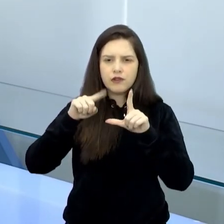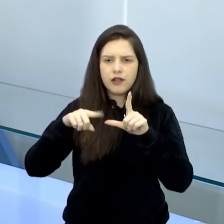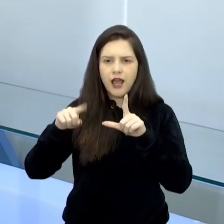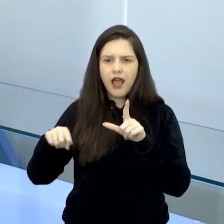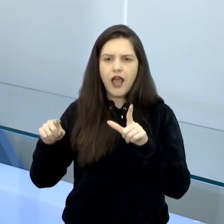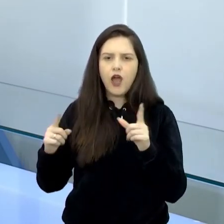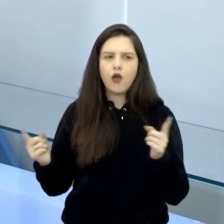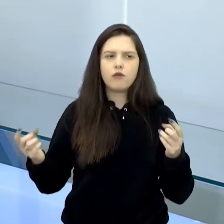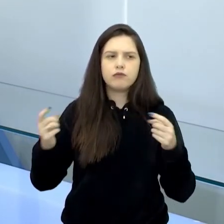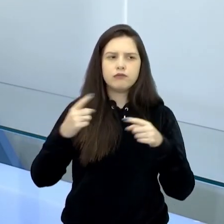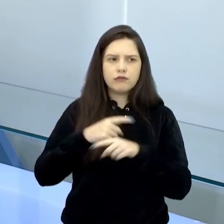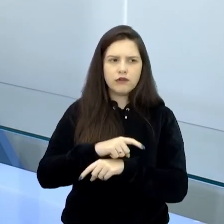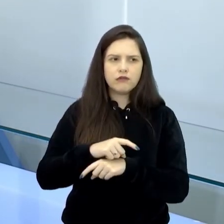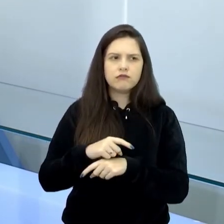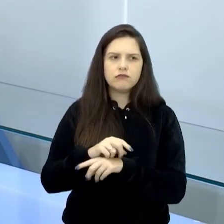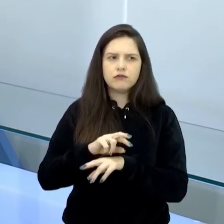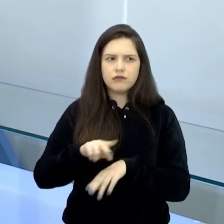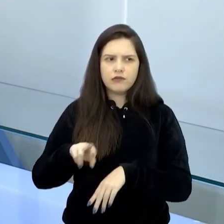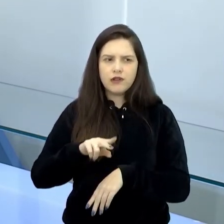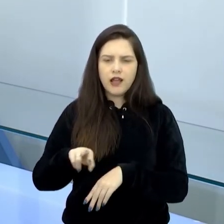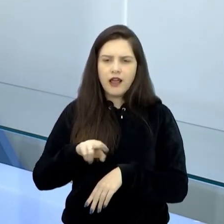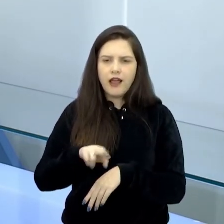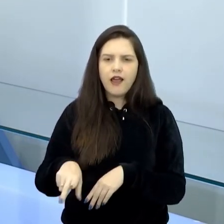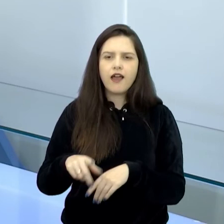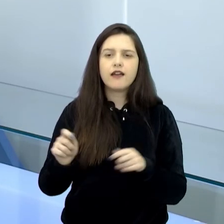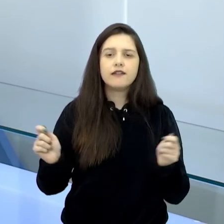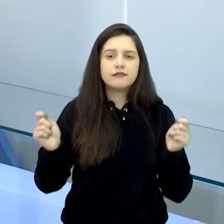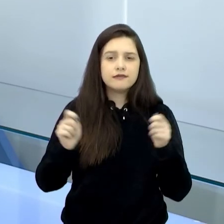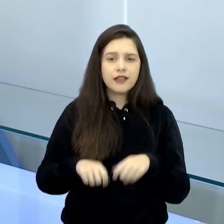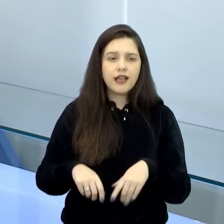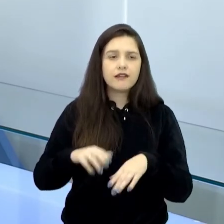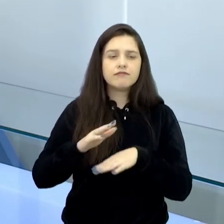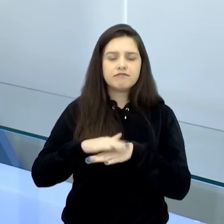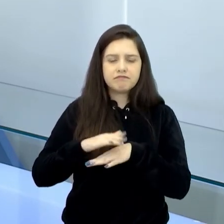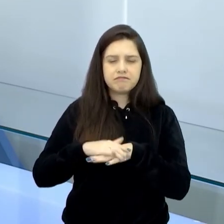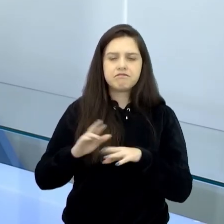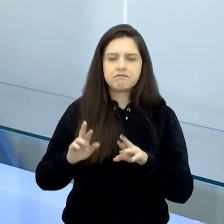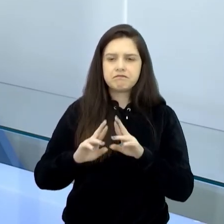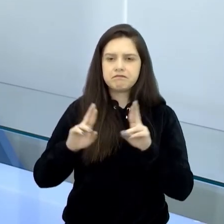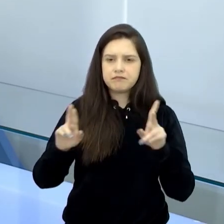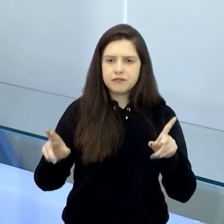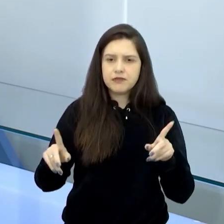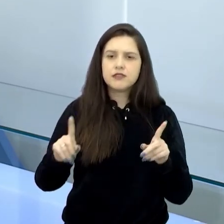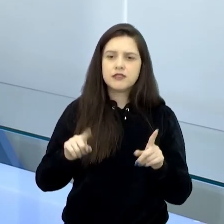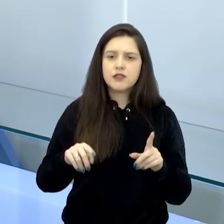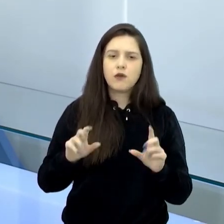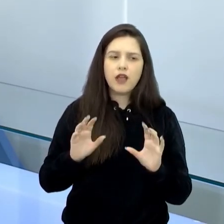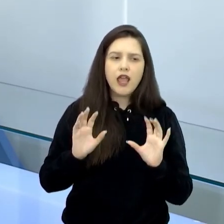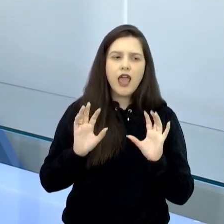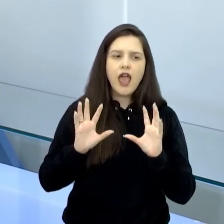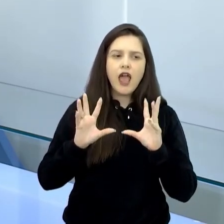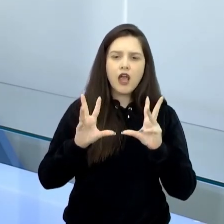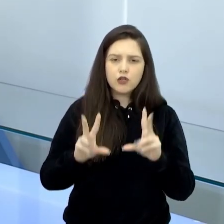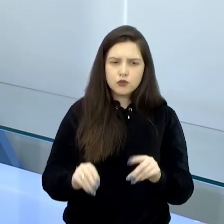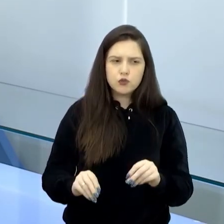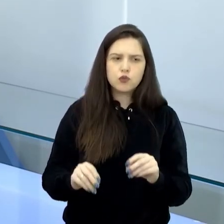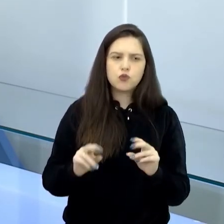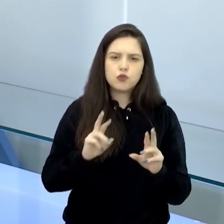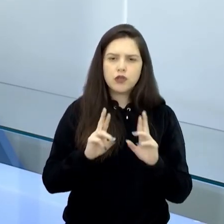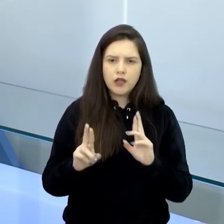e tentar organizar-se de novo. Então todas as reações que existem, elas são reações reversíveis. Elas podem